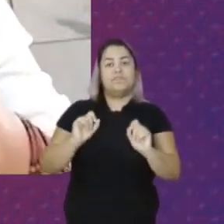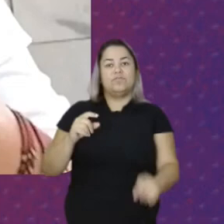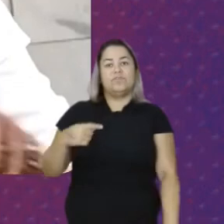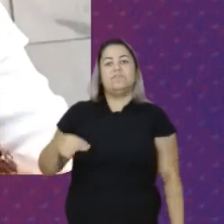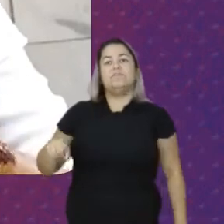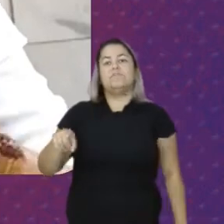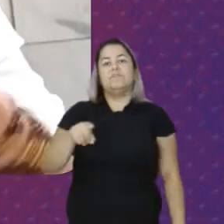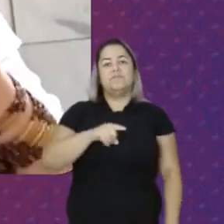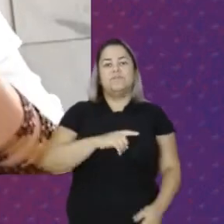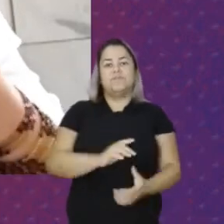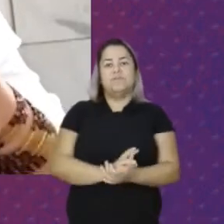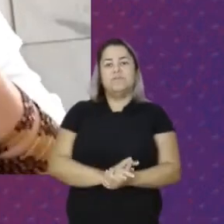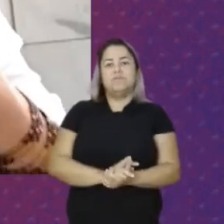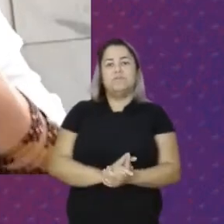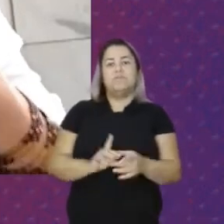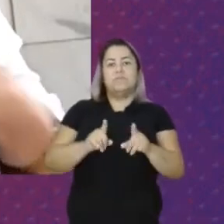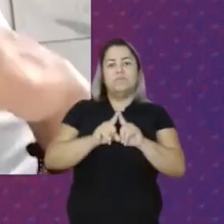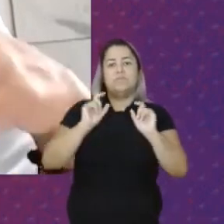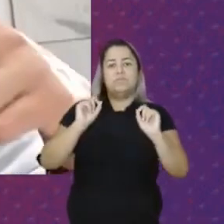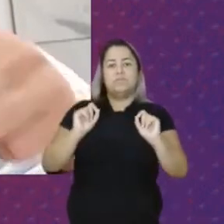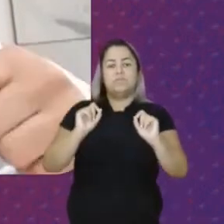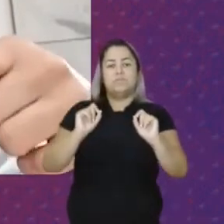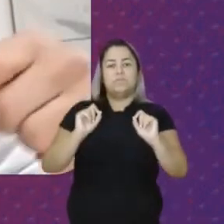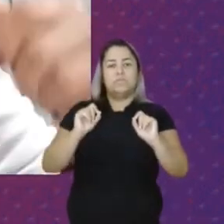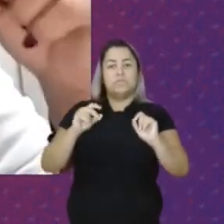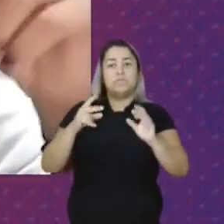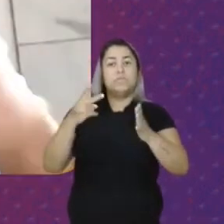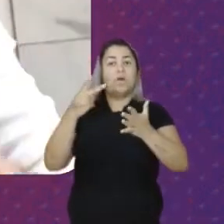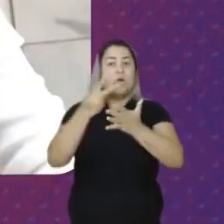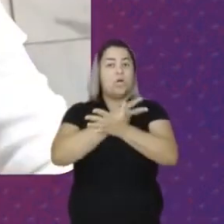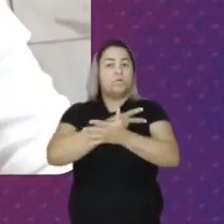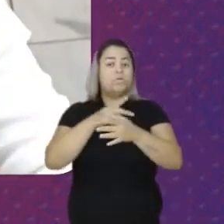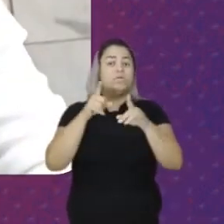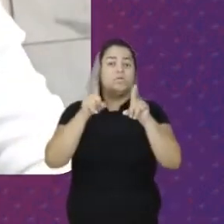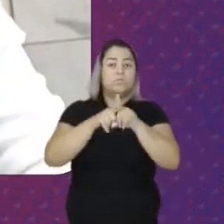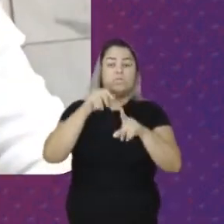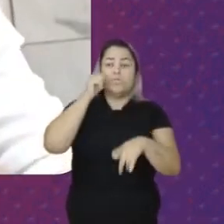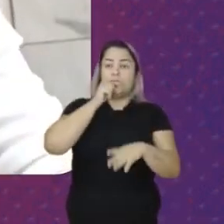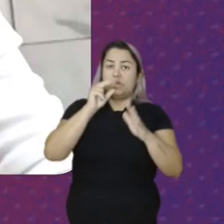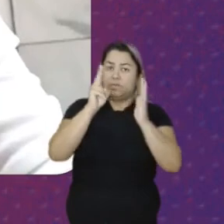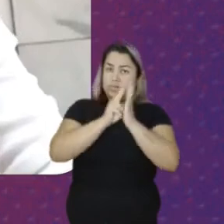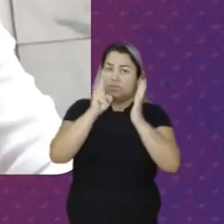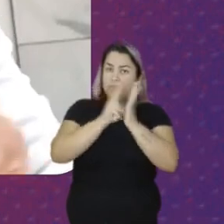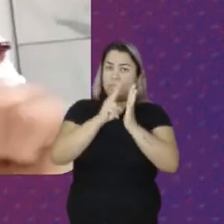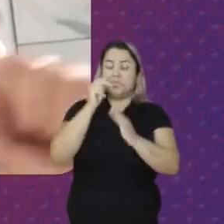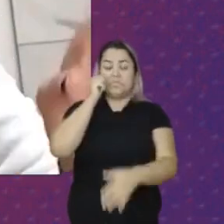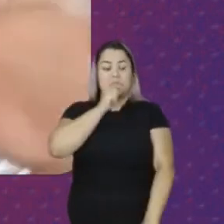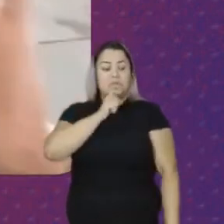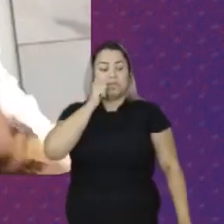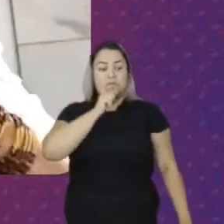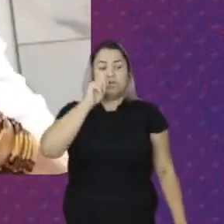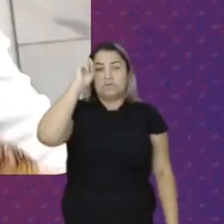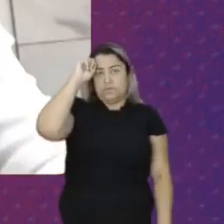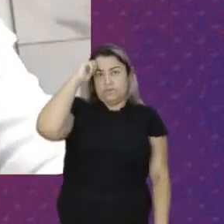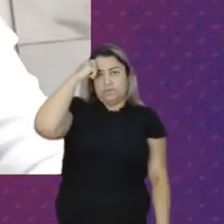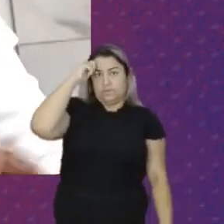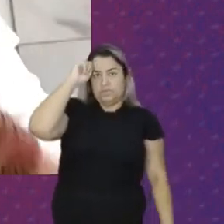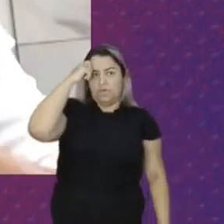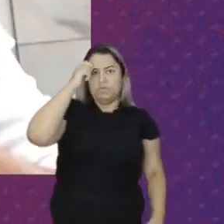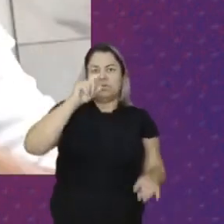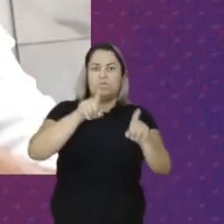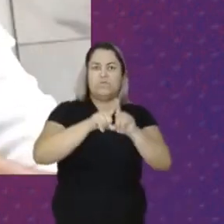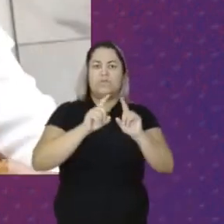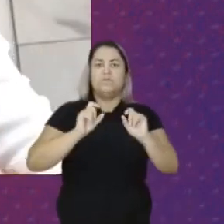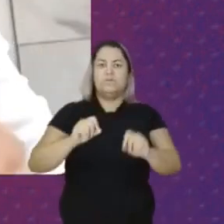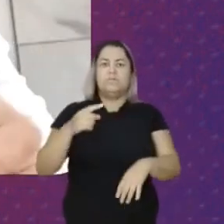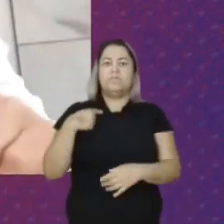pense sempre como que essa violência se dá para mulheres indígenas, para mulheres negras, para mulheres lésbicas,